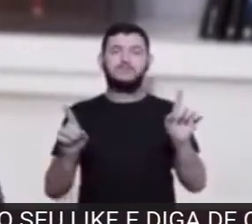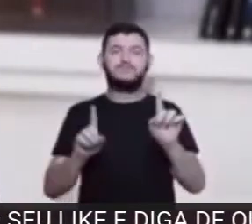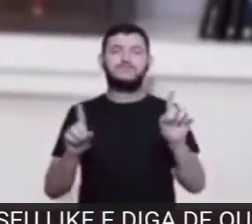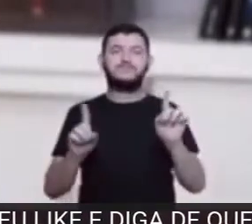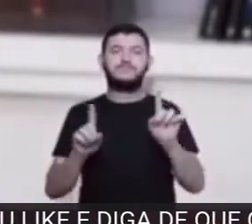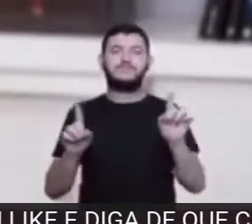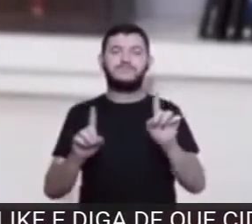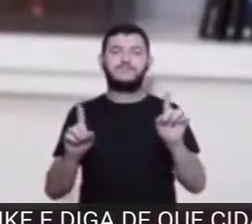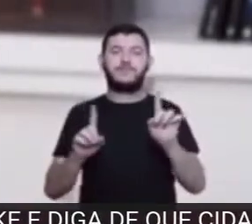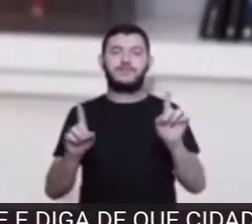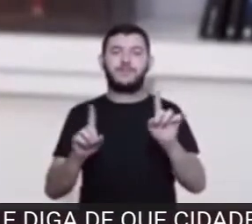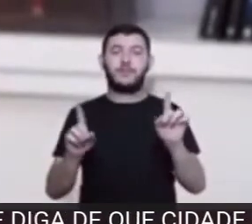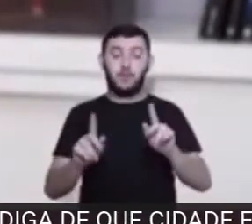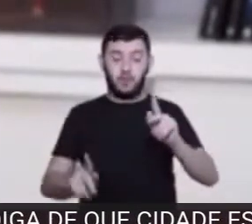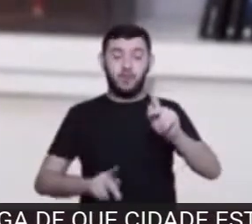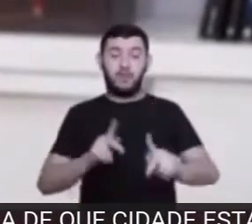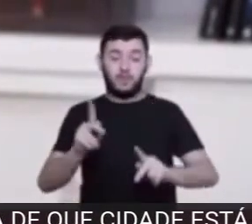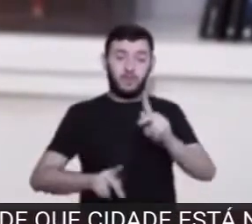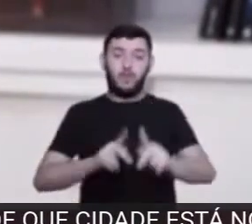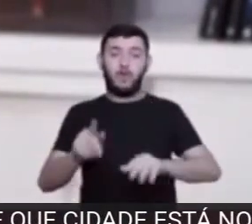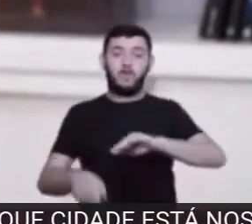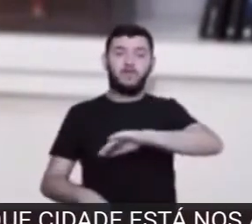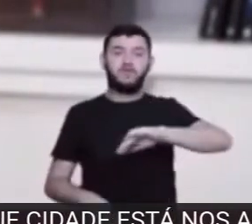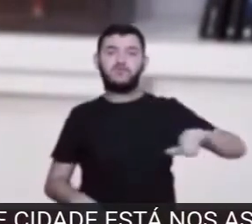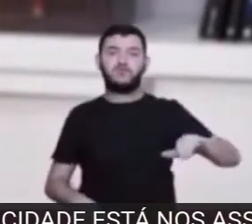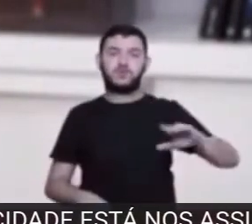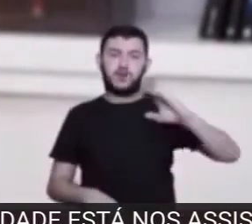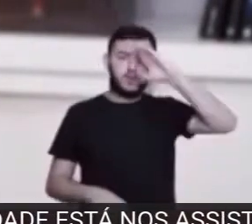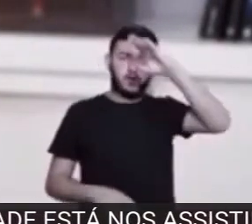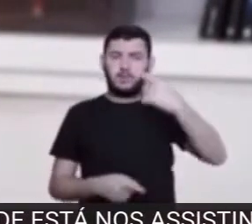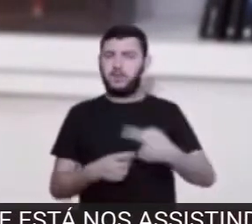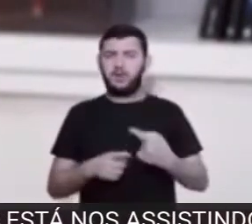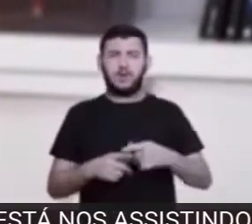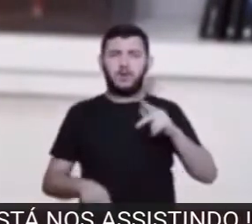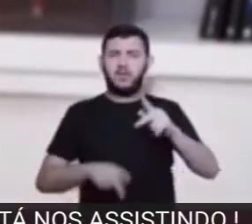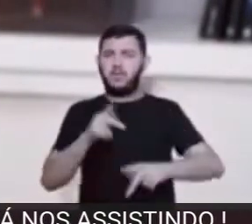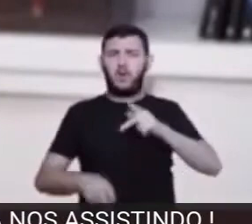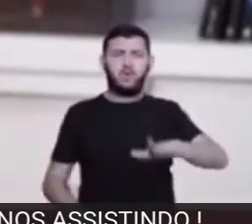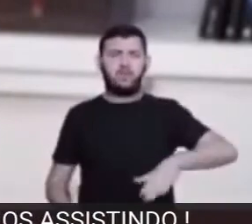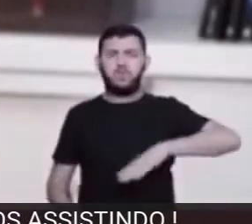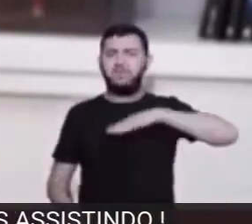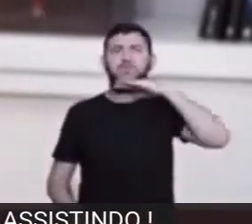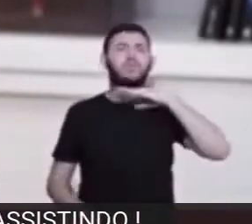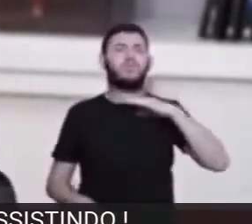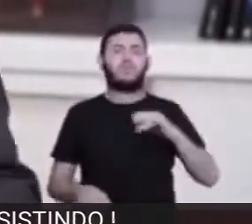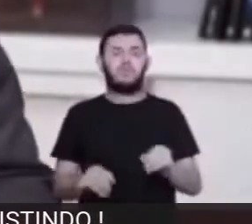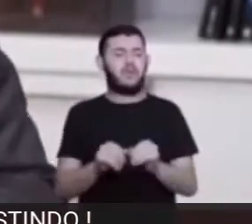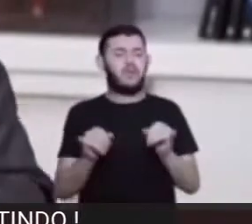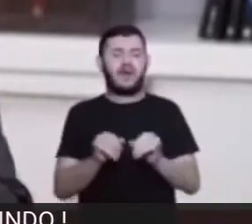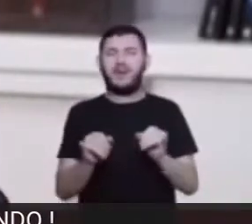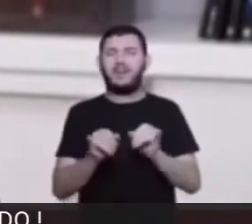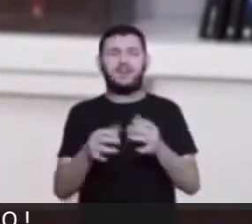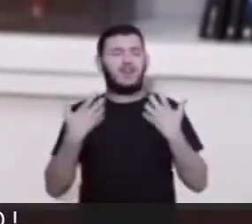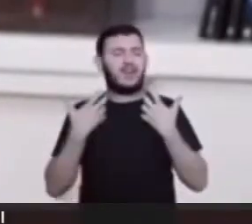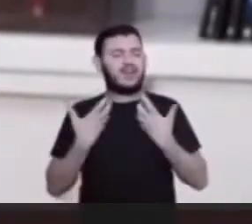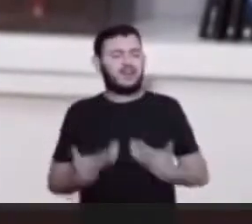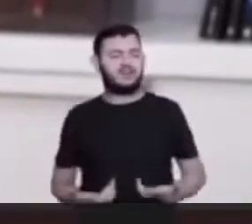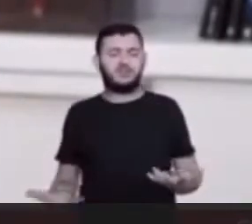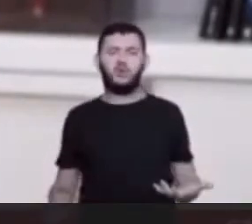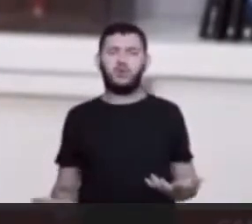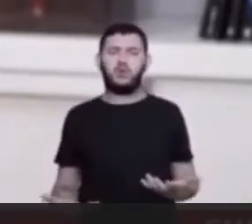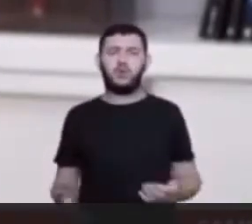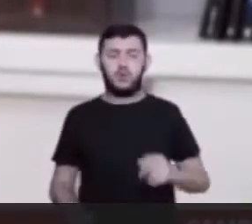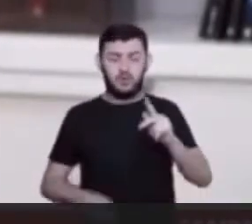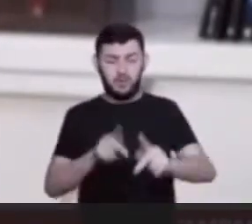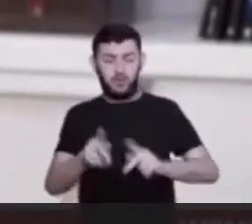brasileiro que está com o saco cheio de tanta bobagem. Ele vai perder para o povo brasileiro que quer reconstruir